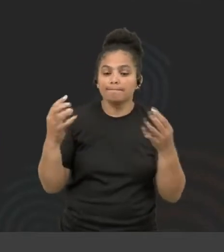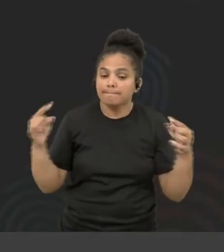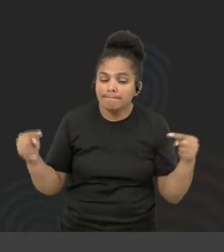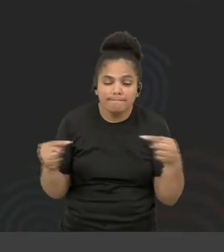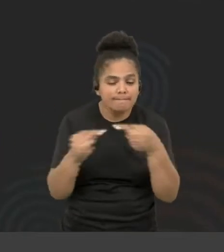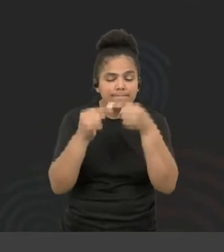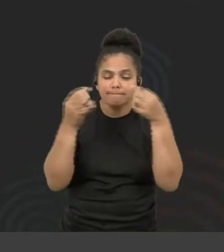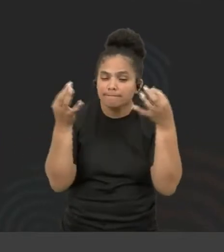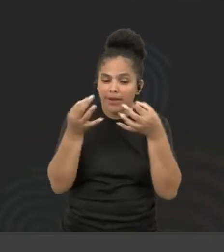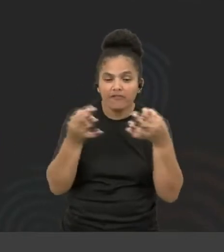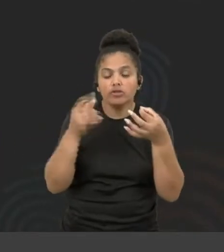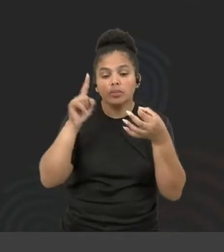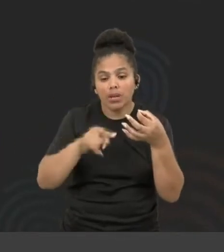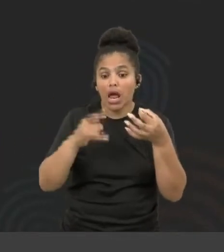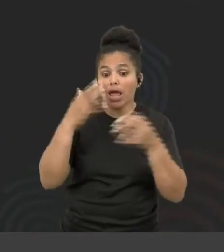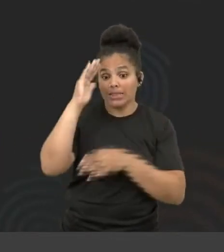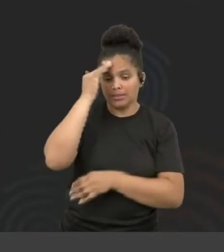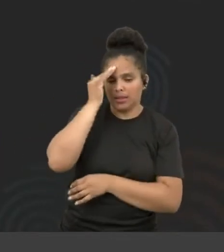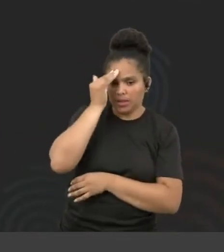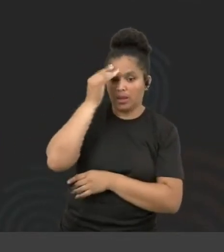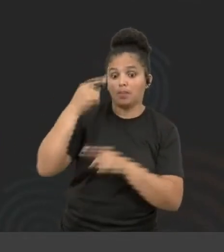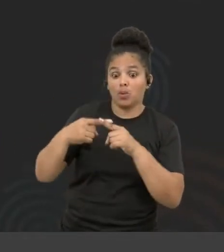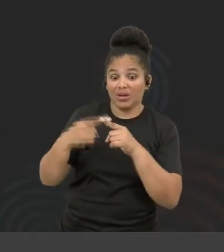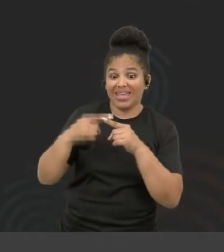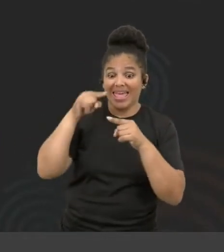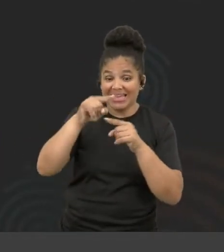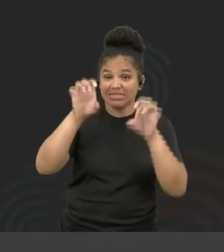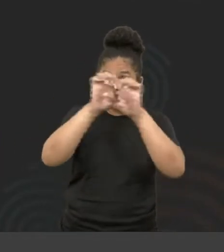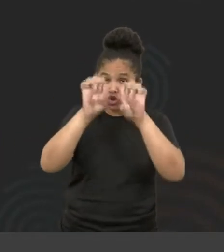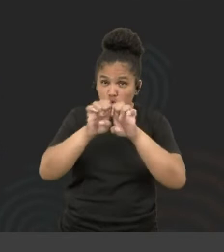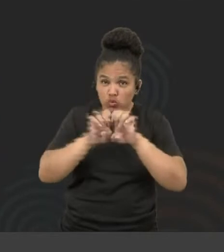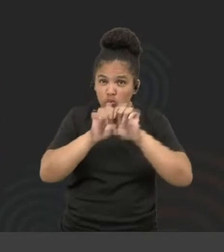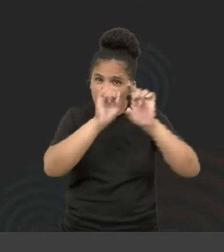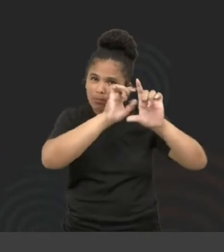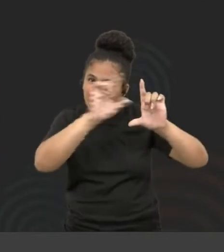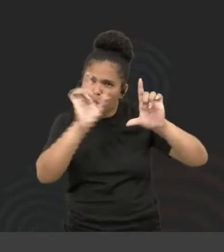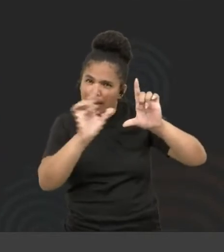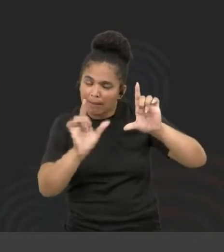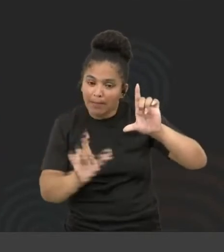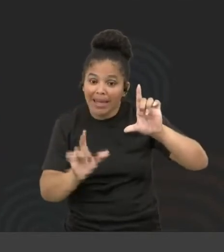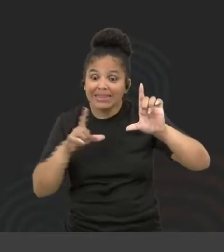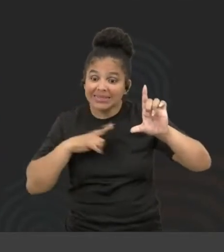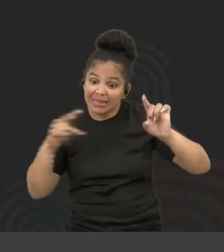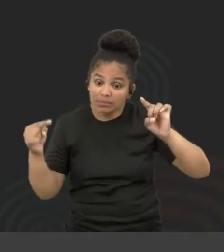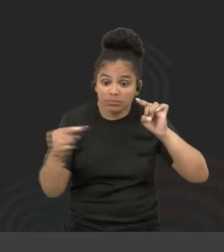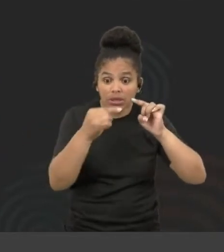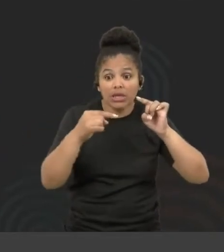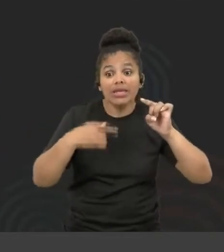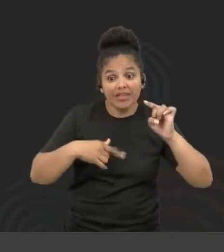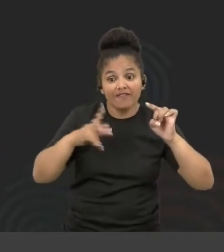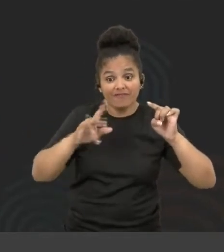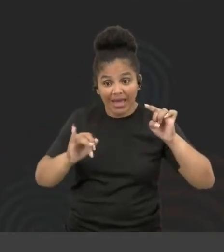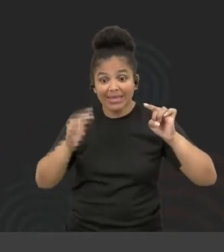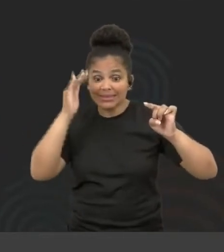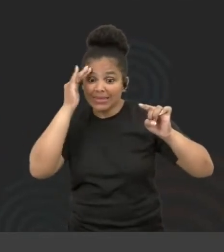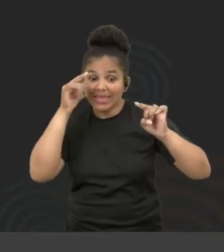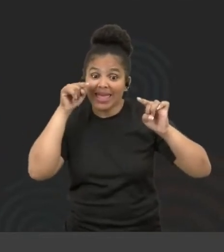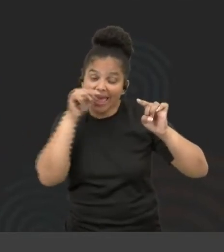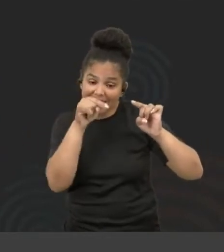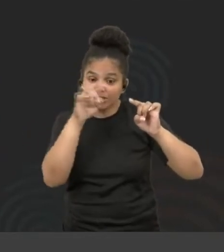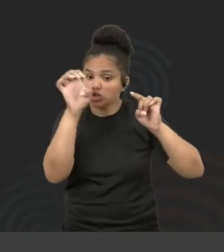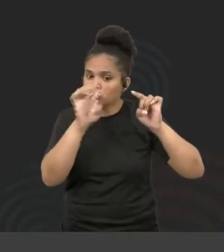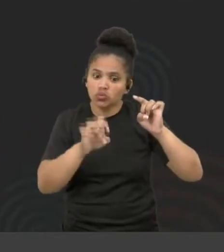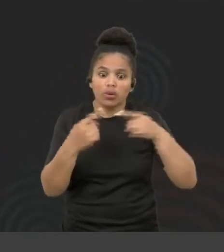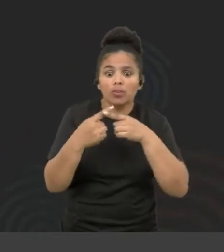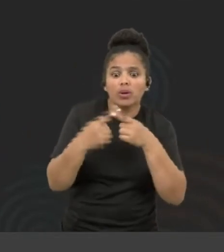compreender. E esse plugin ele te mostra se a estrutura de cabeçalhos ela está adequada e se você consegue compreender aquela estrutura